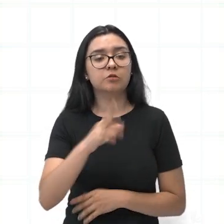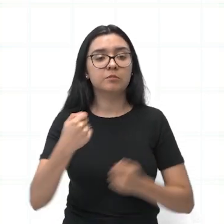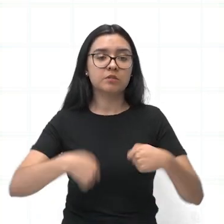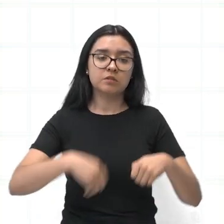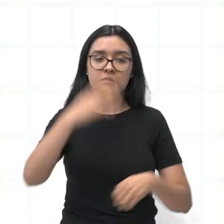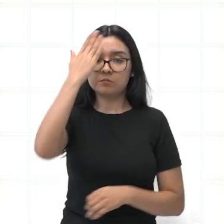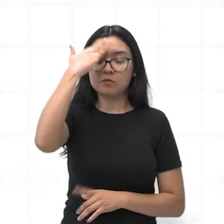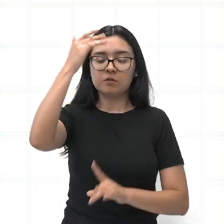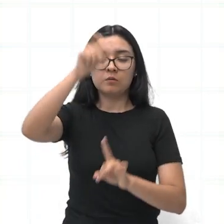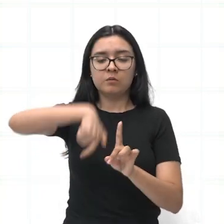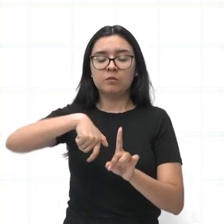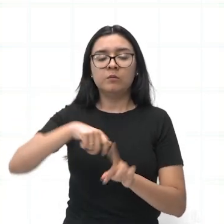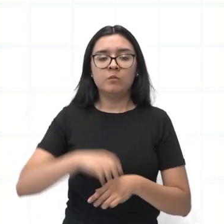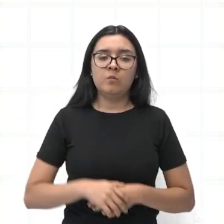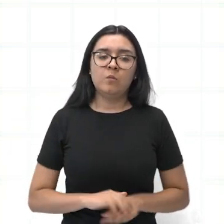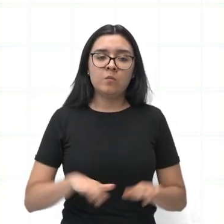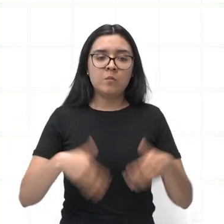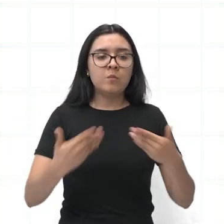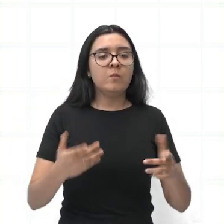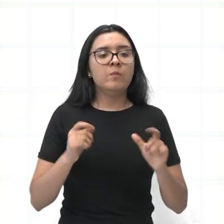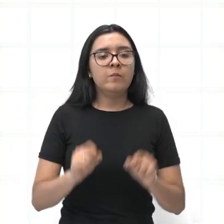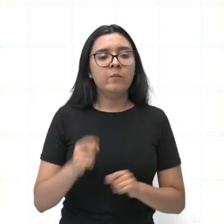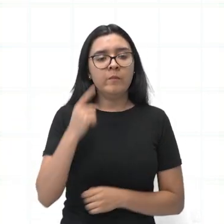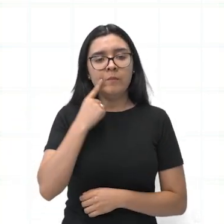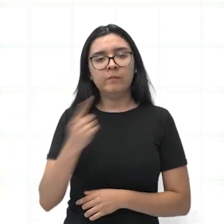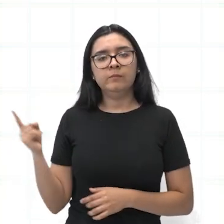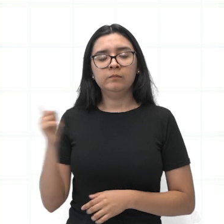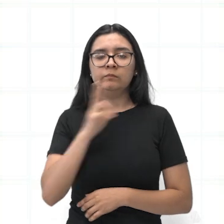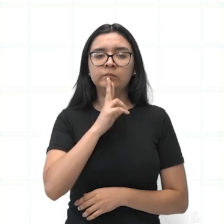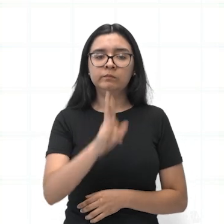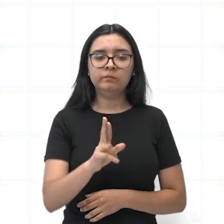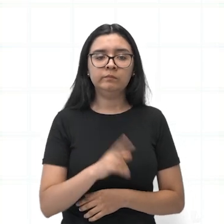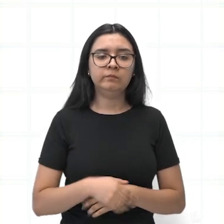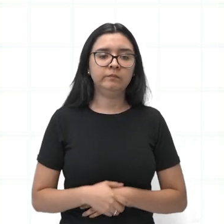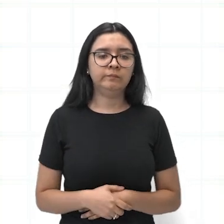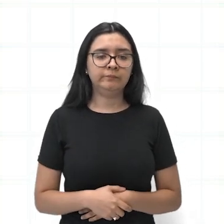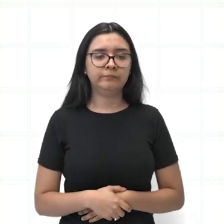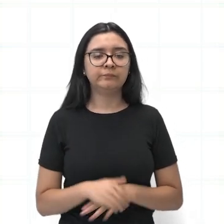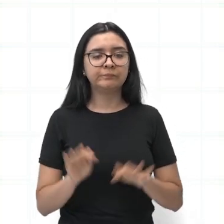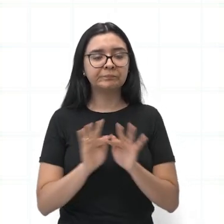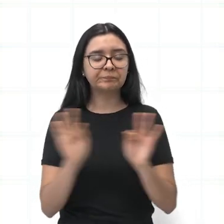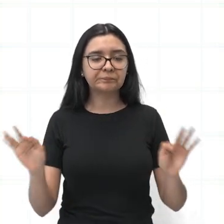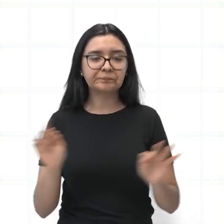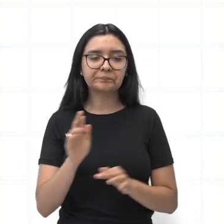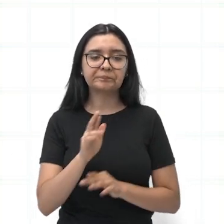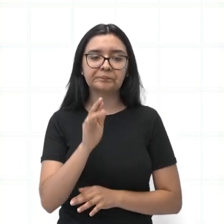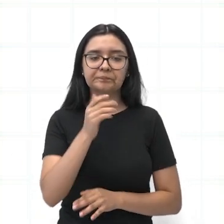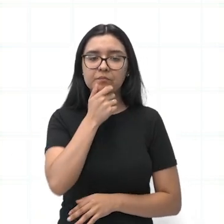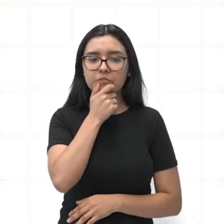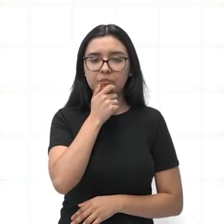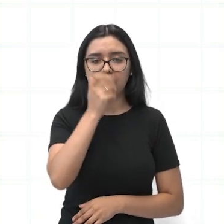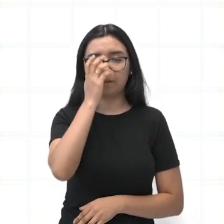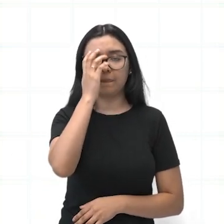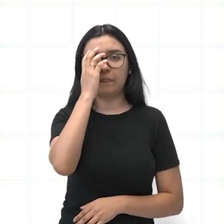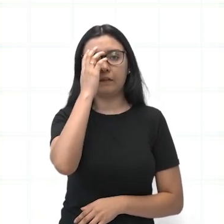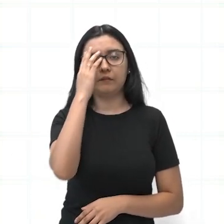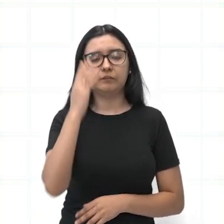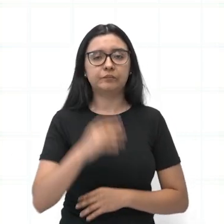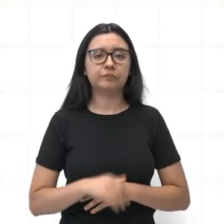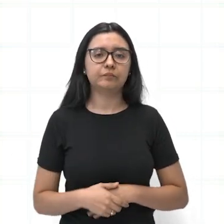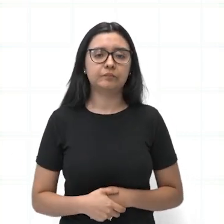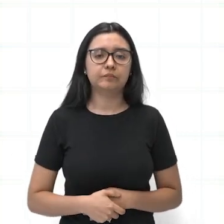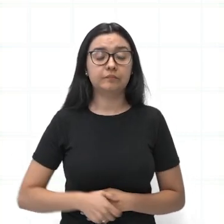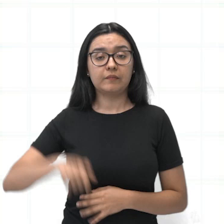sujeito. E aí, eu digo she's a teacher. She's a